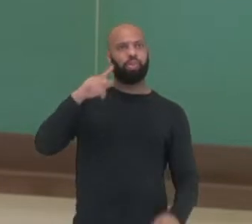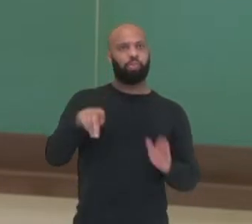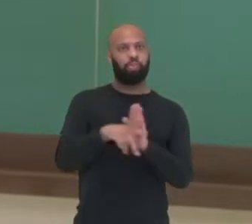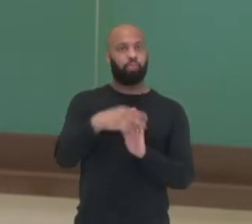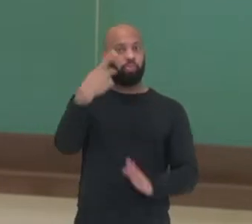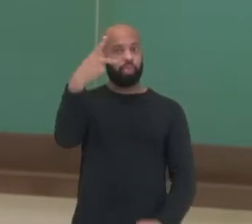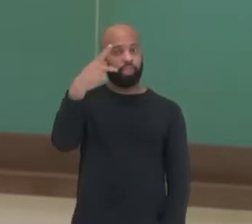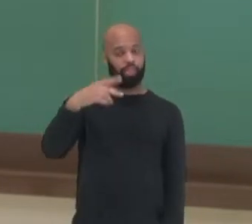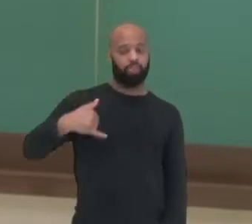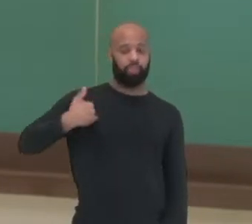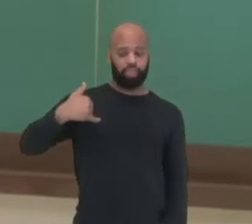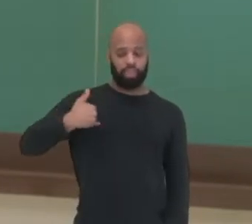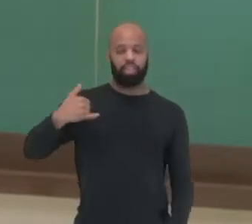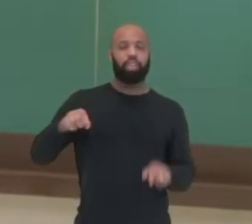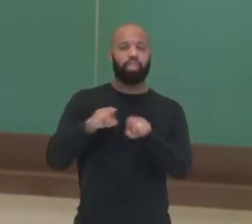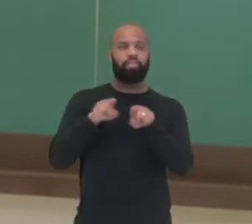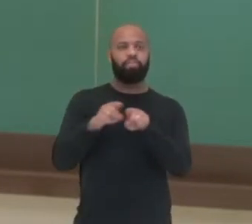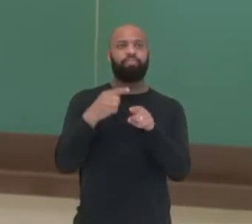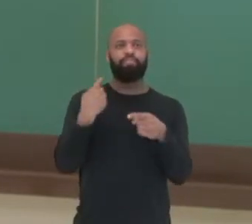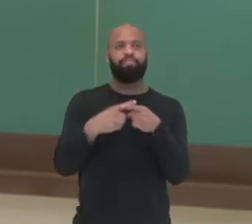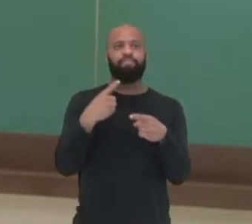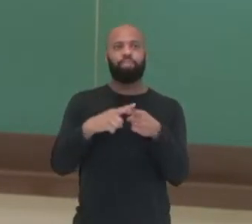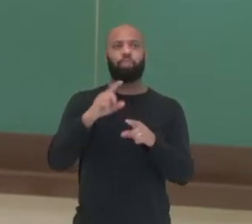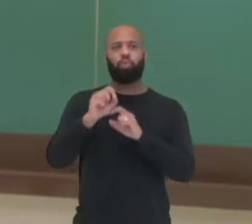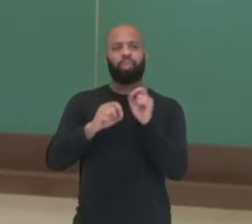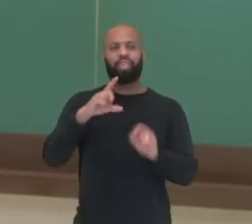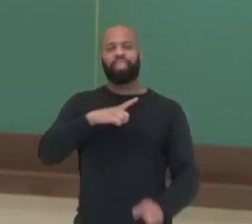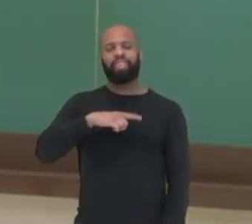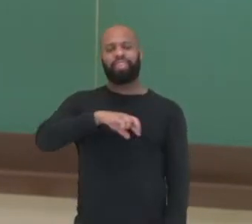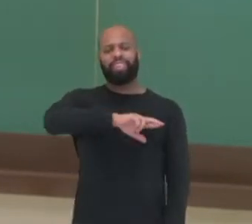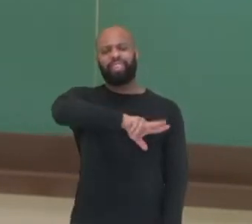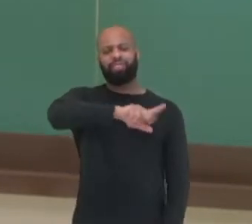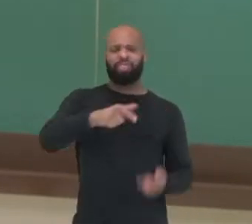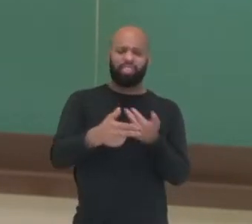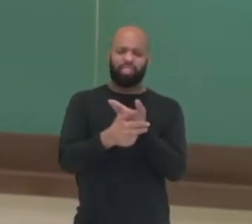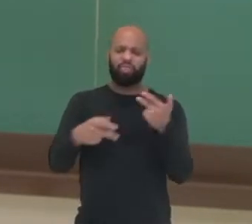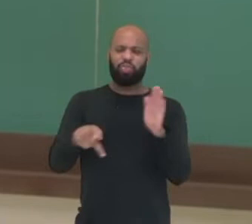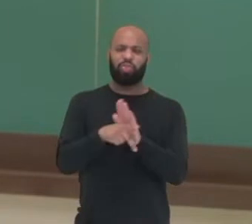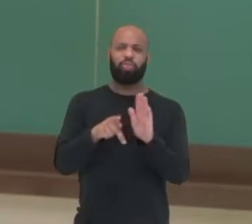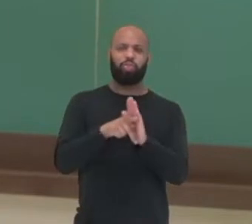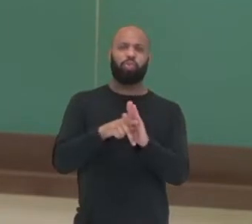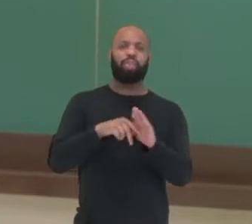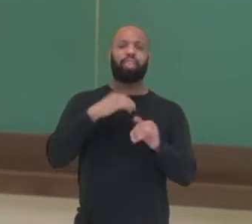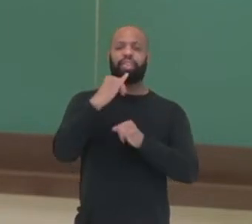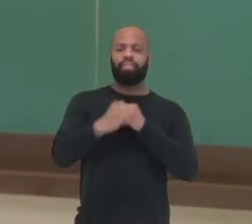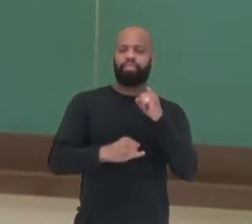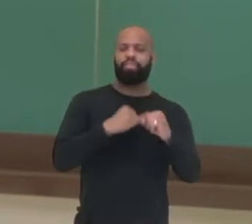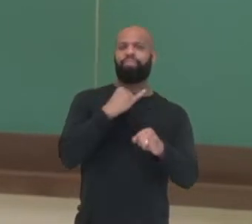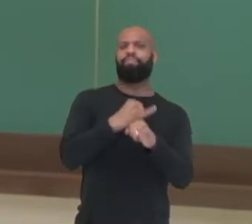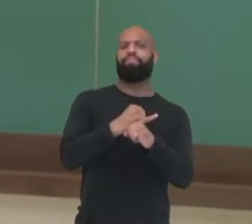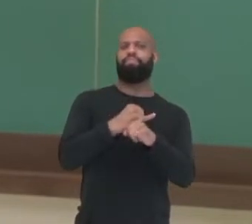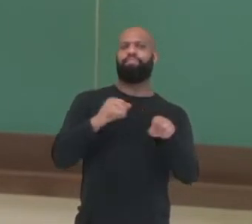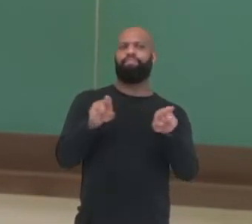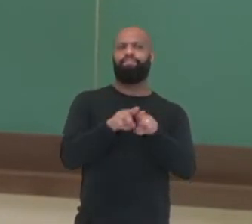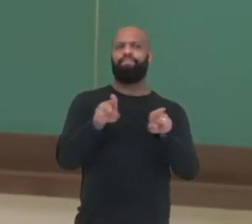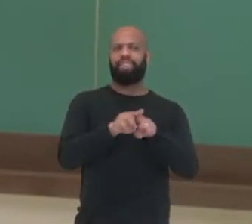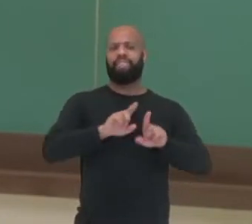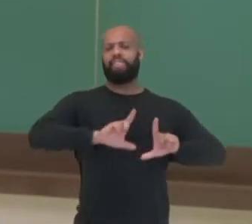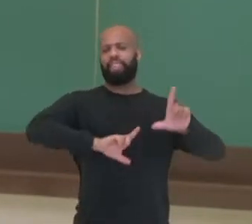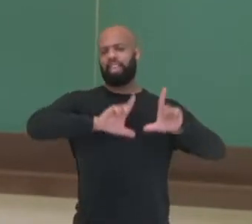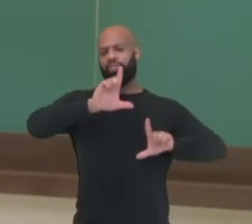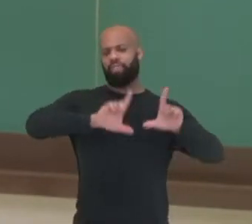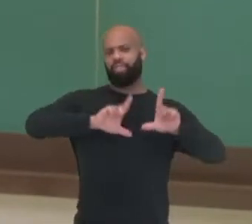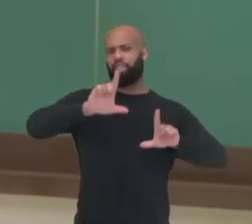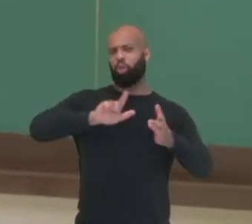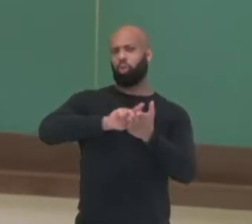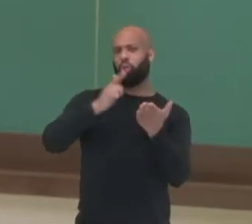de vocês, que a gente capta muita coisa da mídia, da internet, seja a mídia internet, mídia escrita,